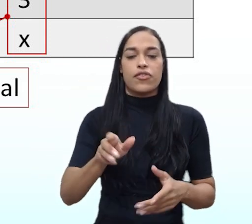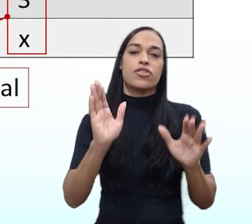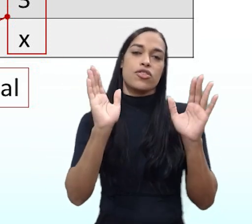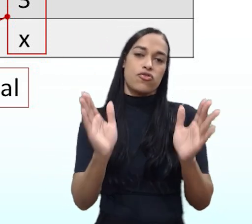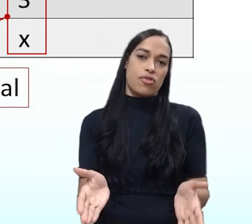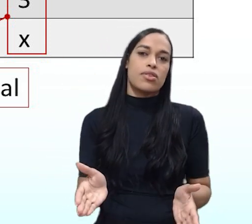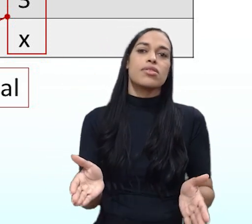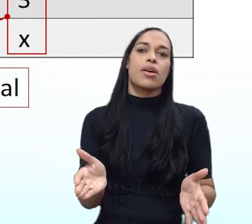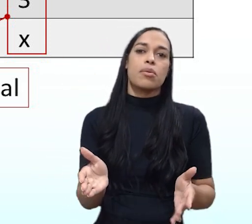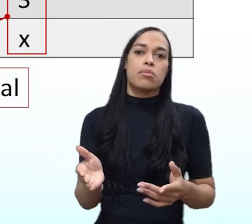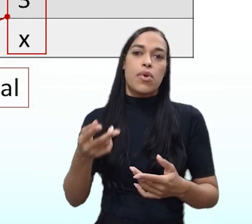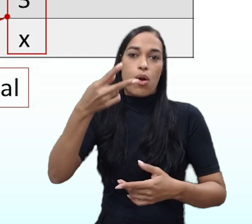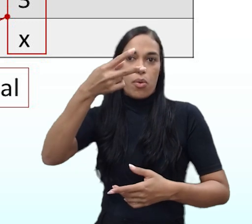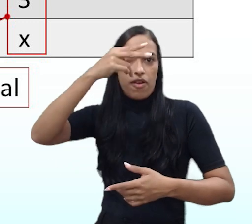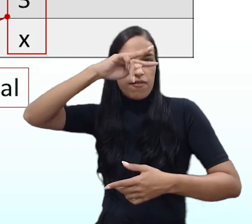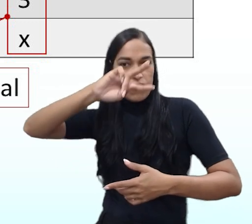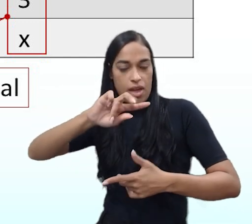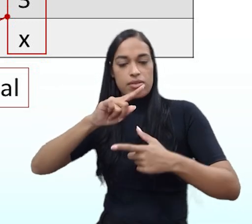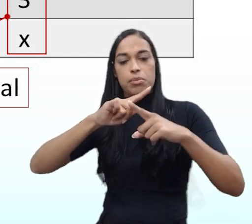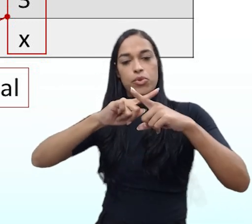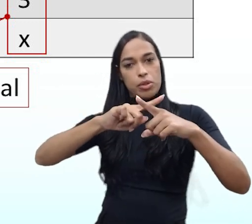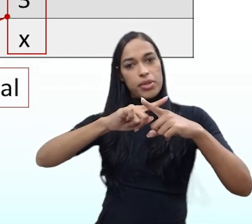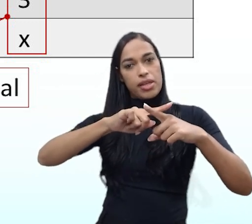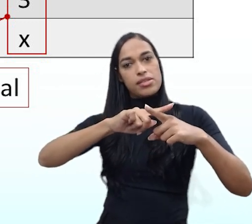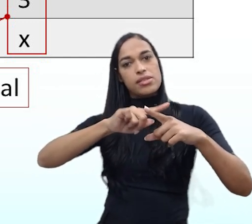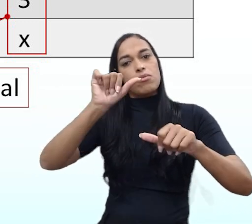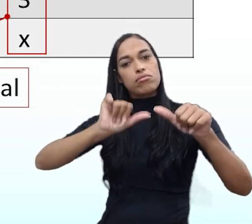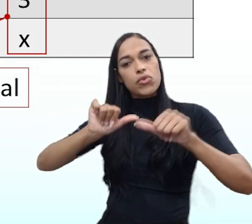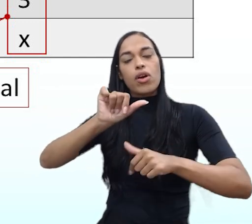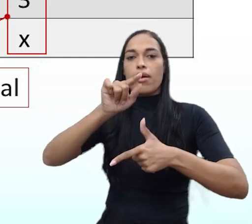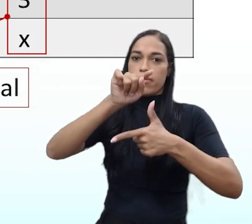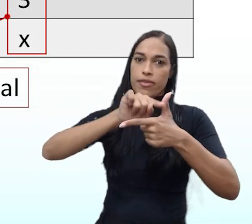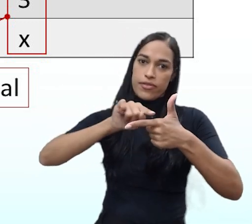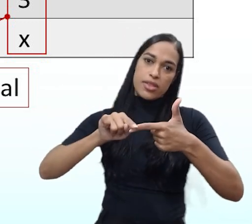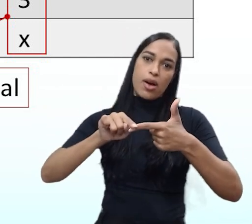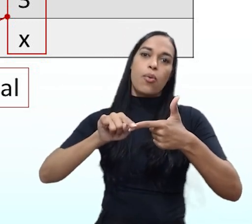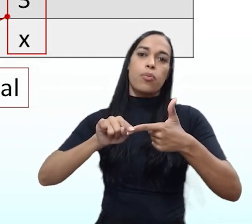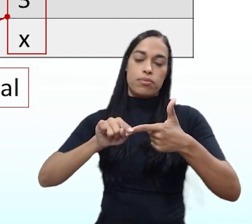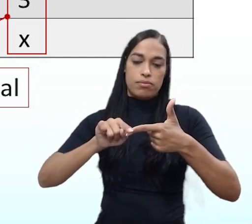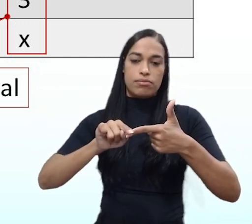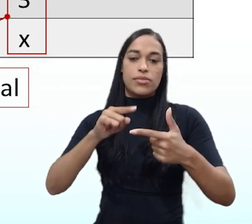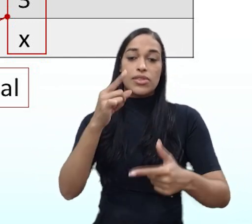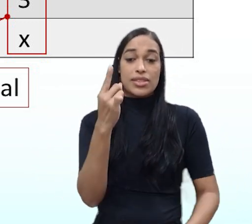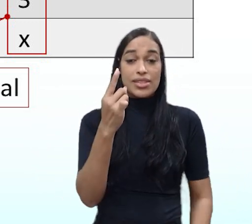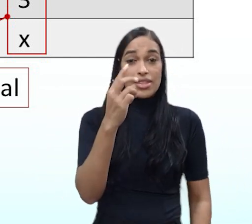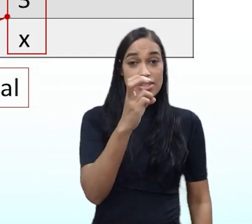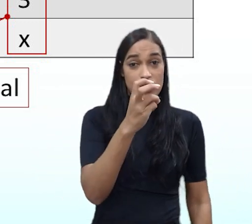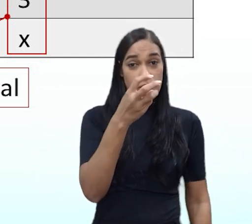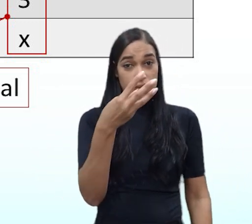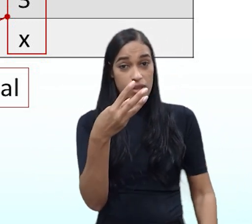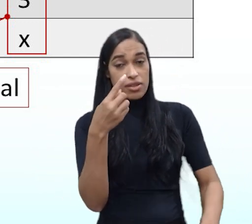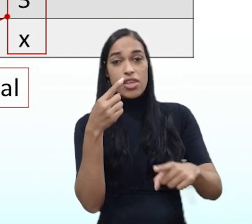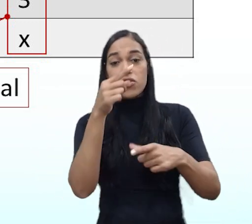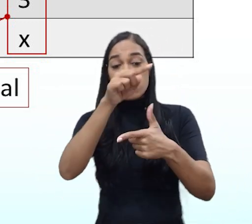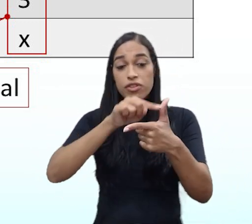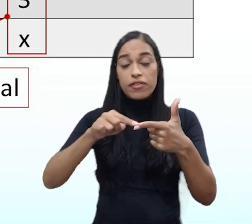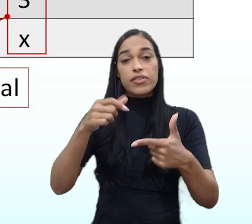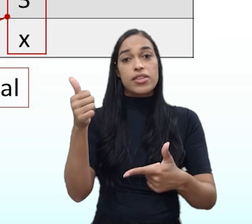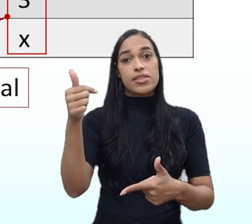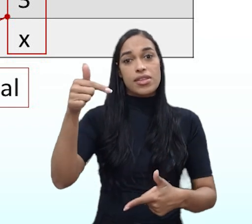17 porque você já sabe, né? O inverso da multiplicação é a divisão. Então, 153 dividido por 17,